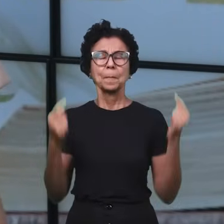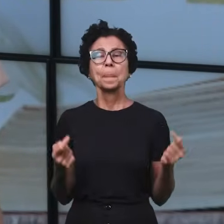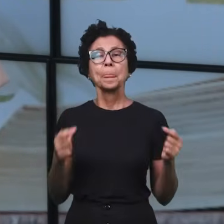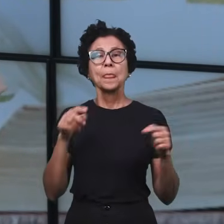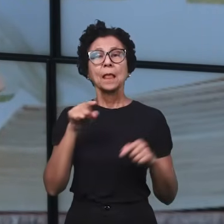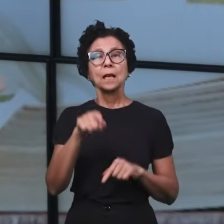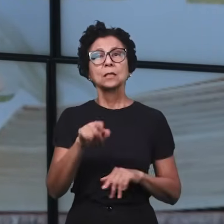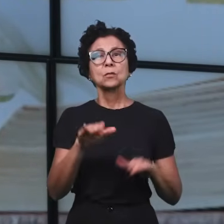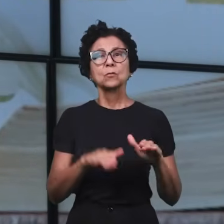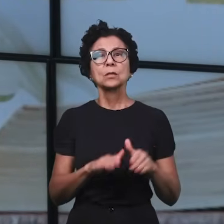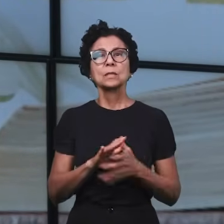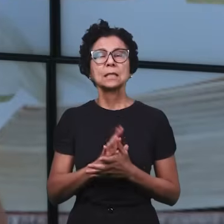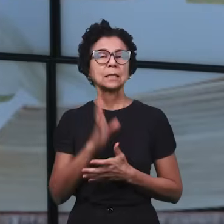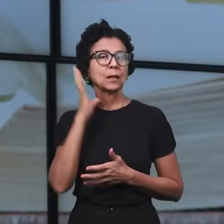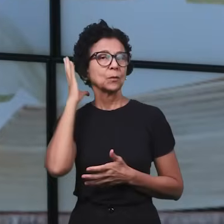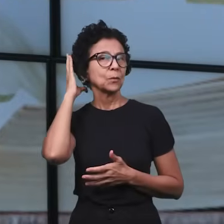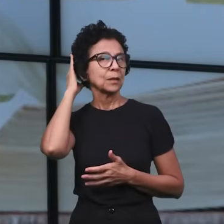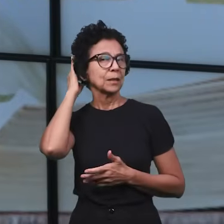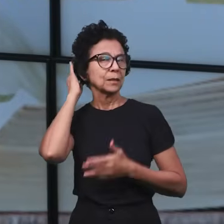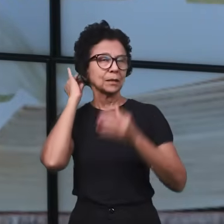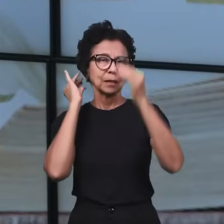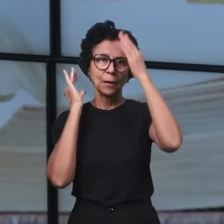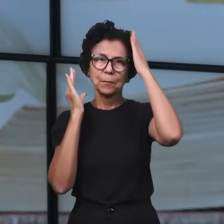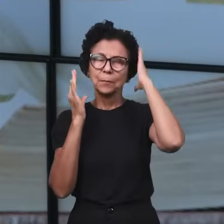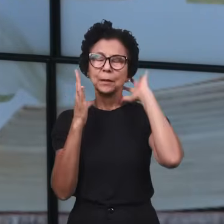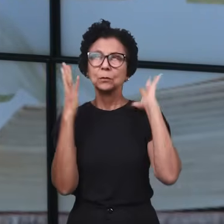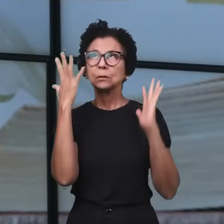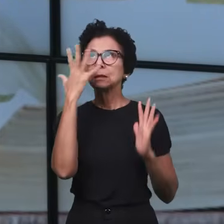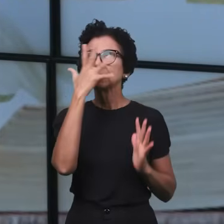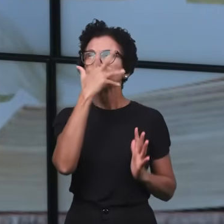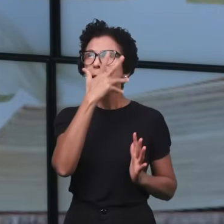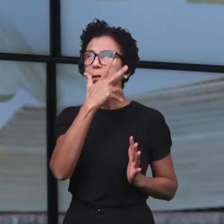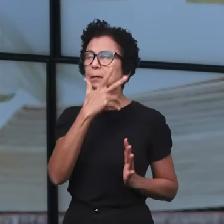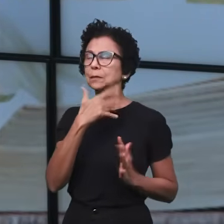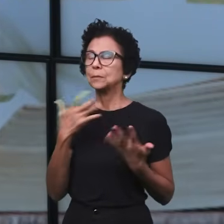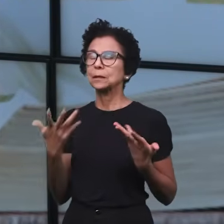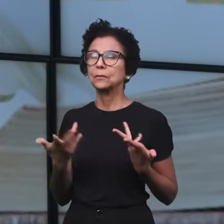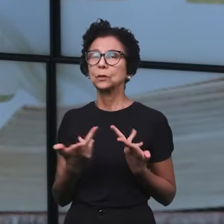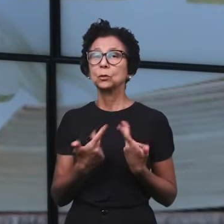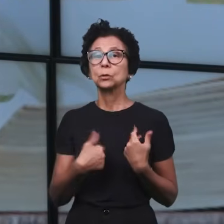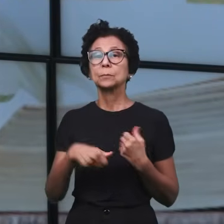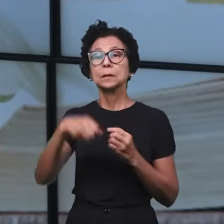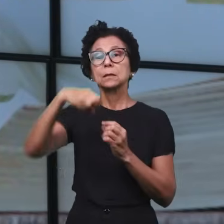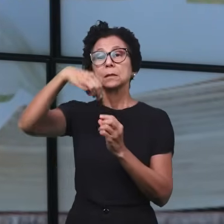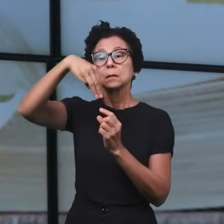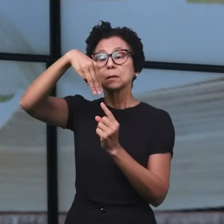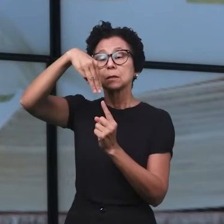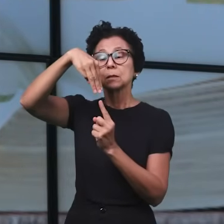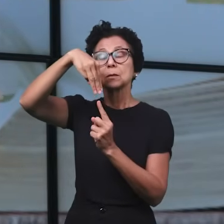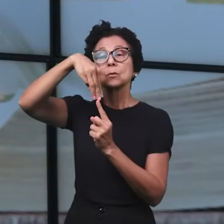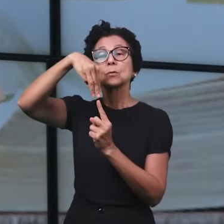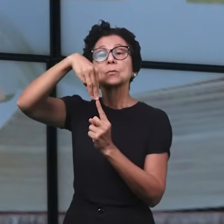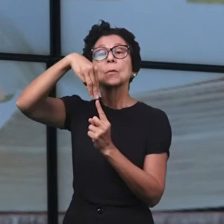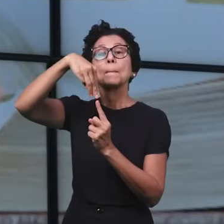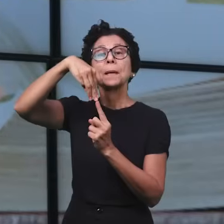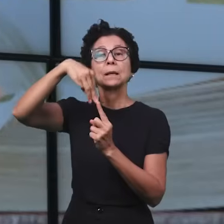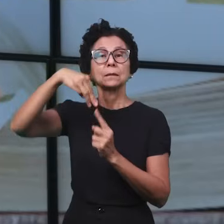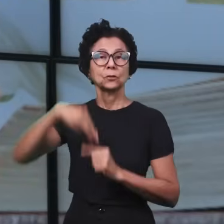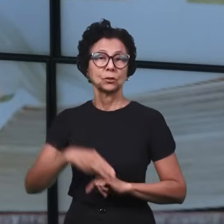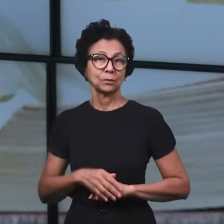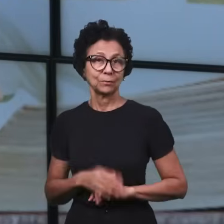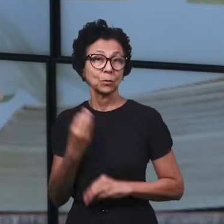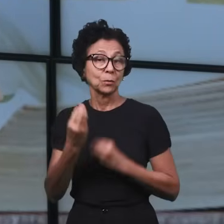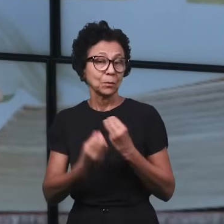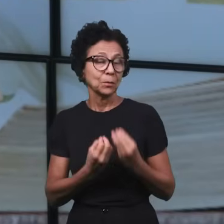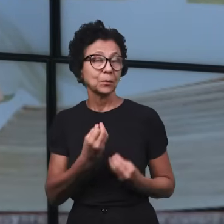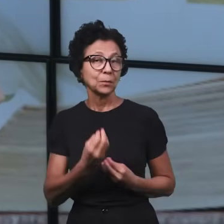cabelo lindo, maravilhoso, mas o que está dentro da sua mente, né? Então, o que o apóstolo está colocando aqui,